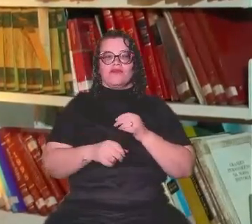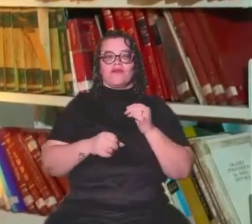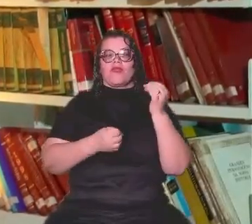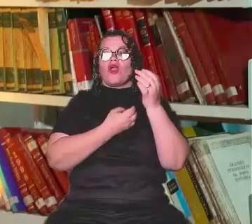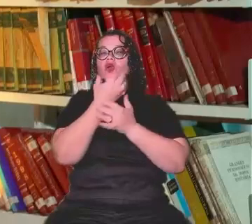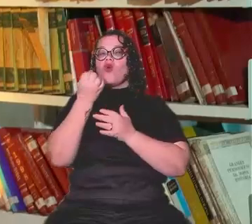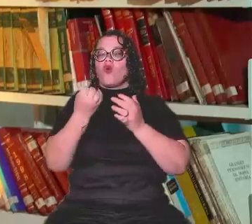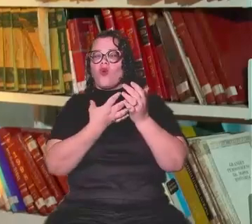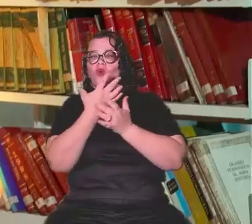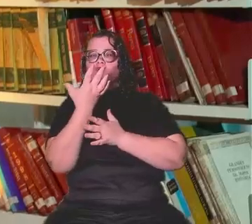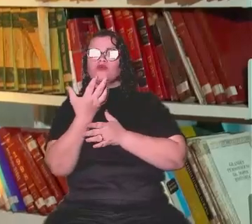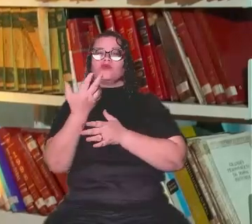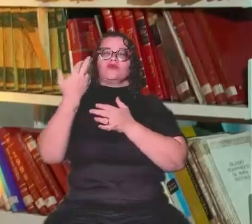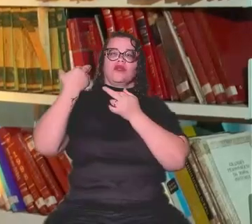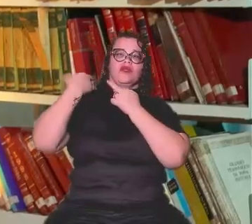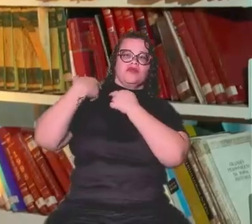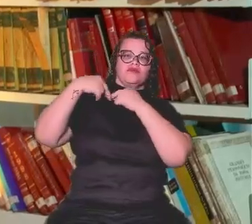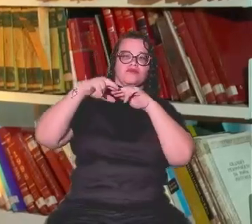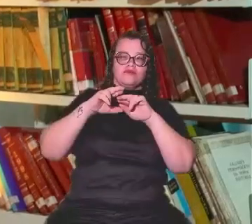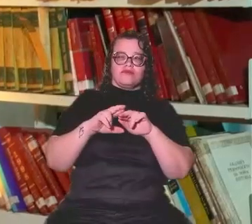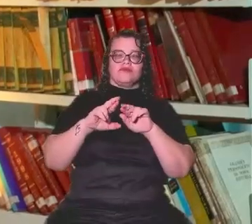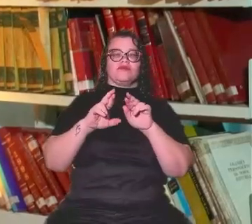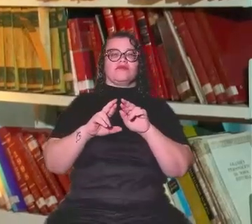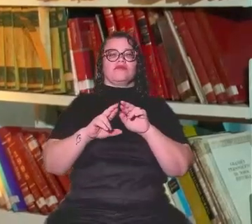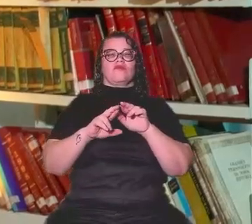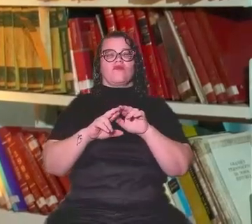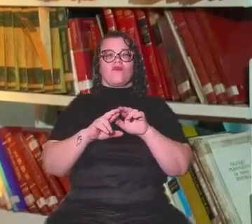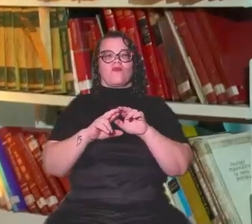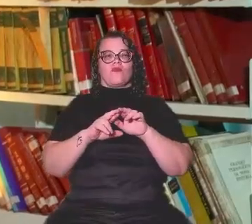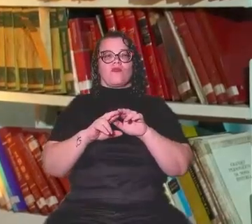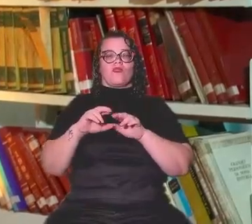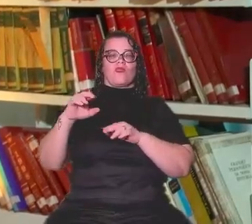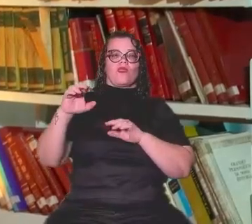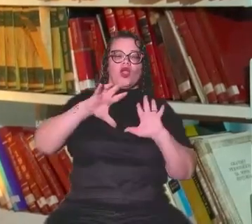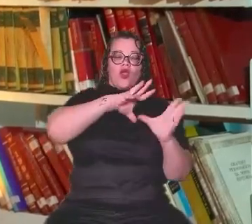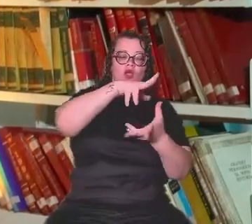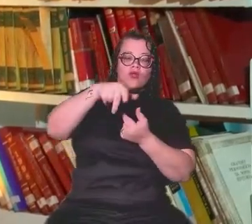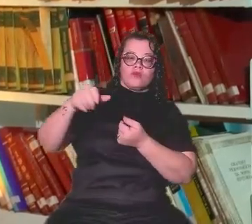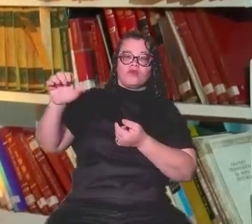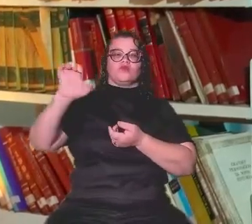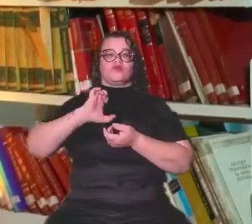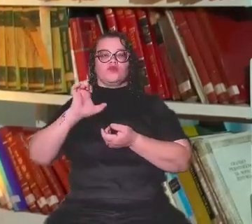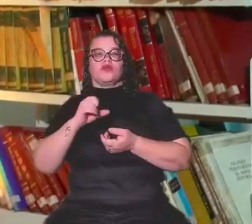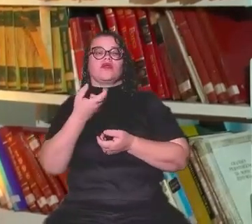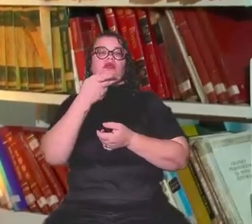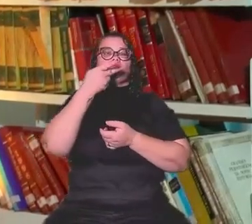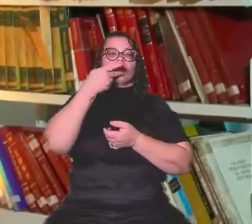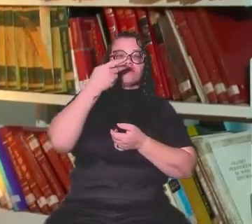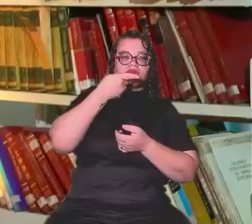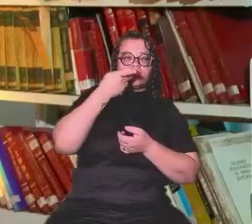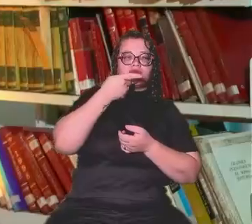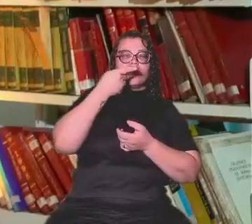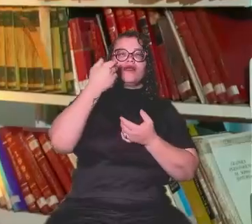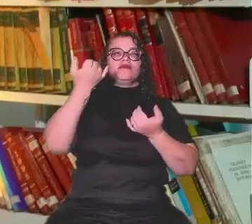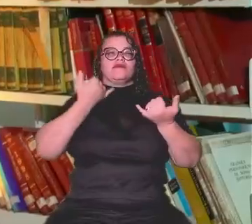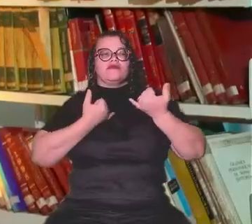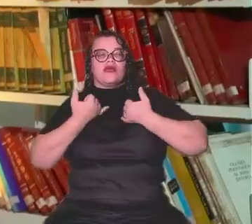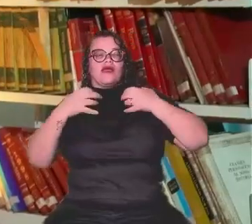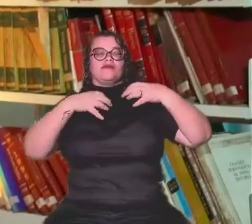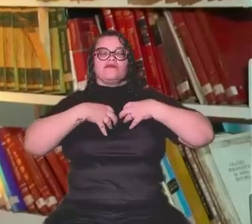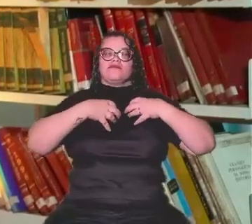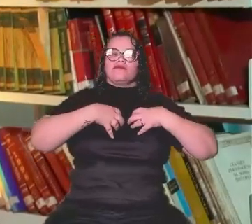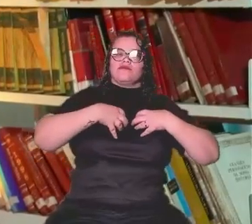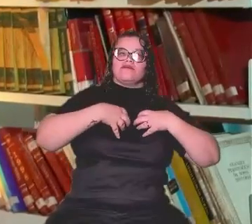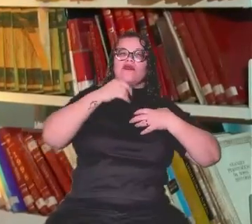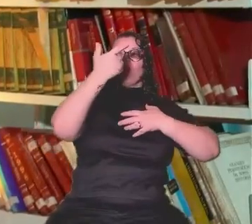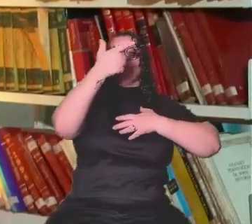poeta declina de toda responsabilidade na marcha do mundo capitalista e, com suas palavras, intuições, símbolos